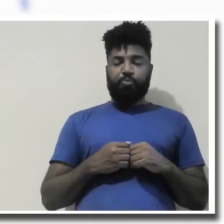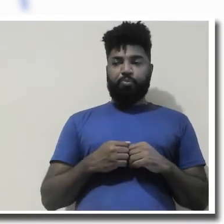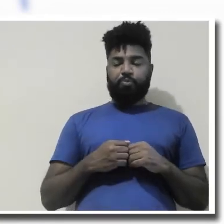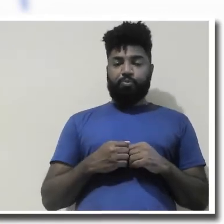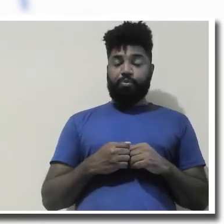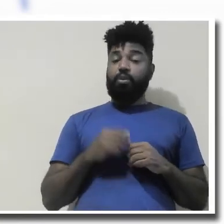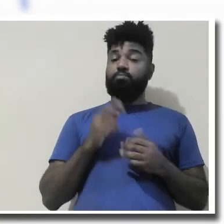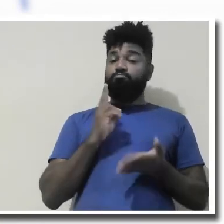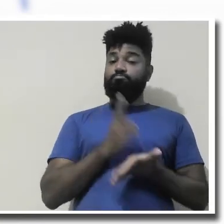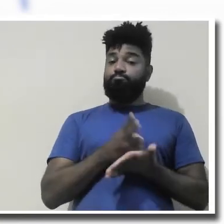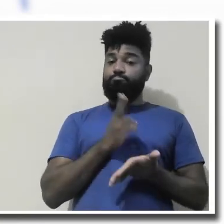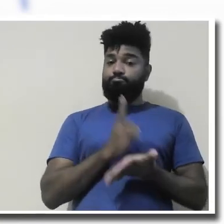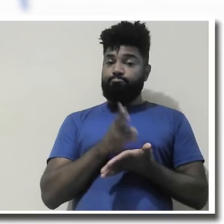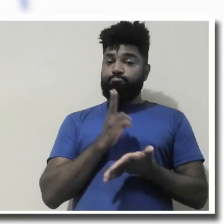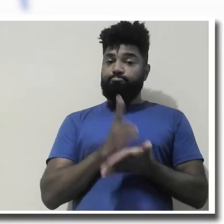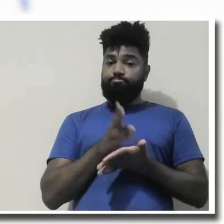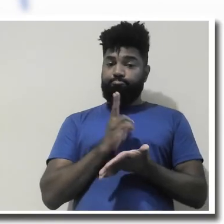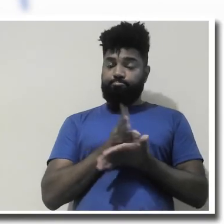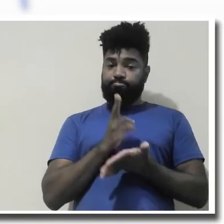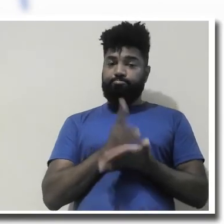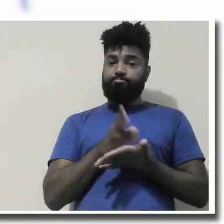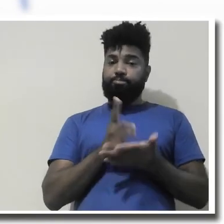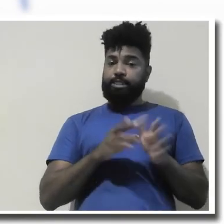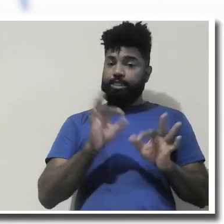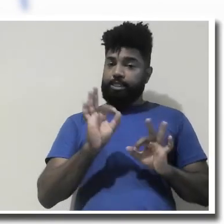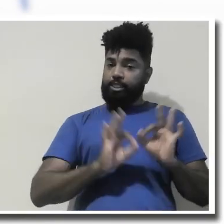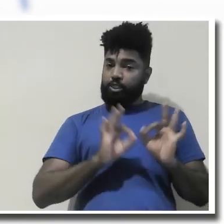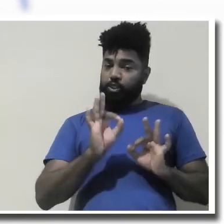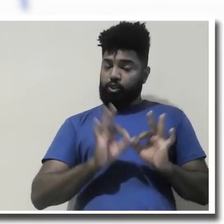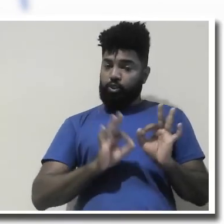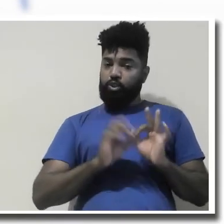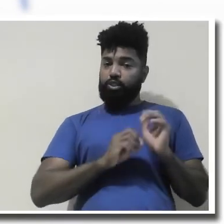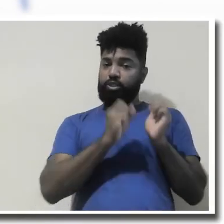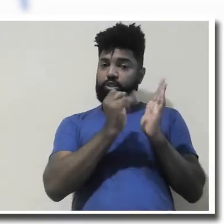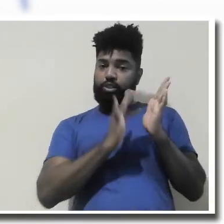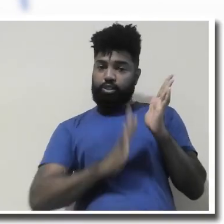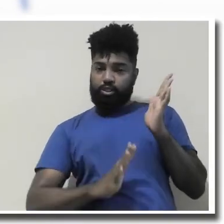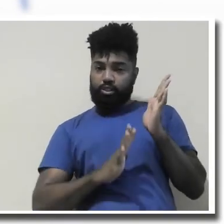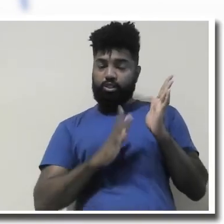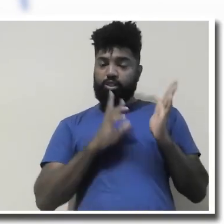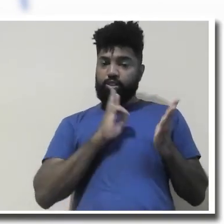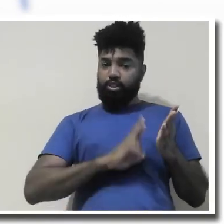bem frequente nas resoluções de exercícios.